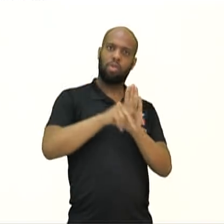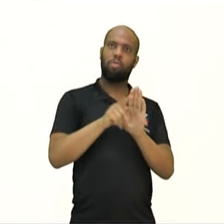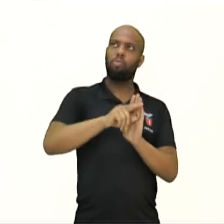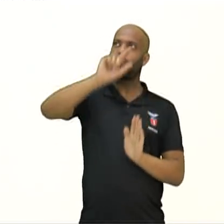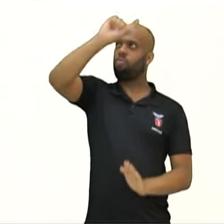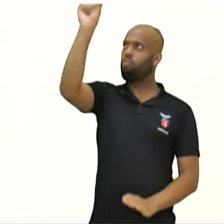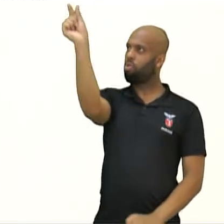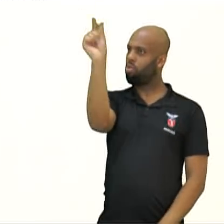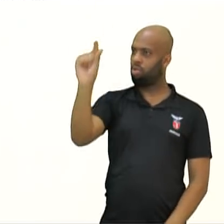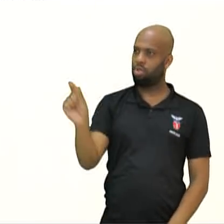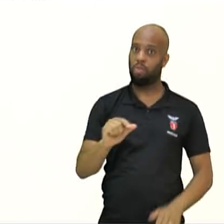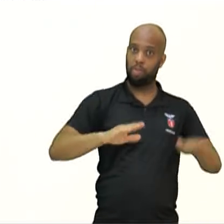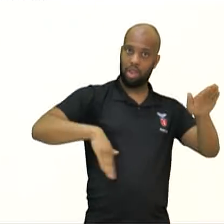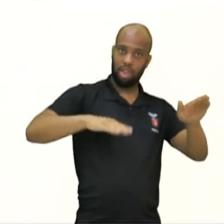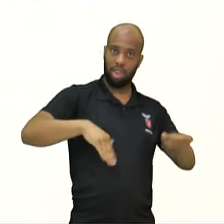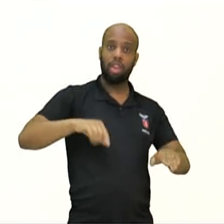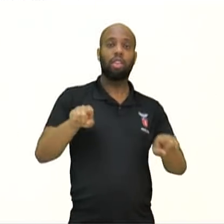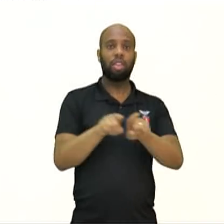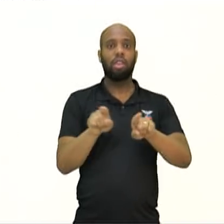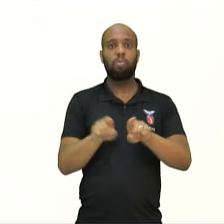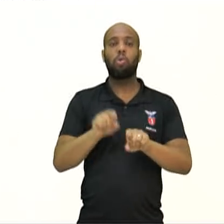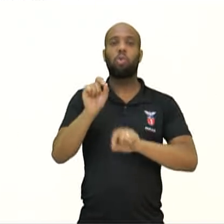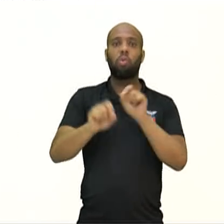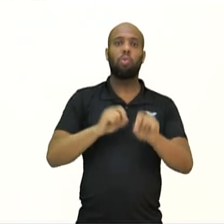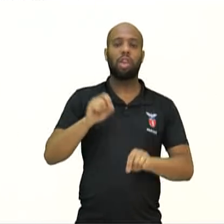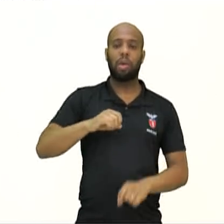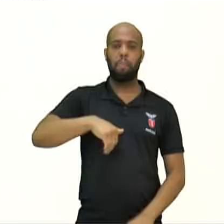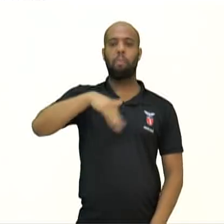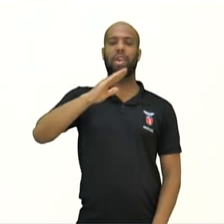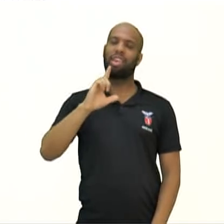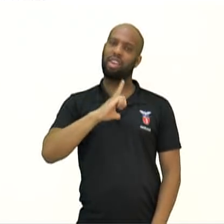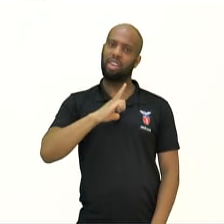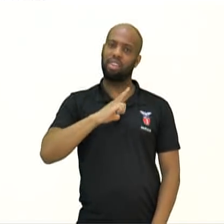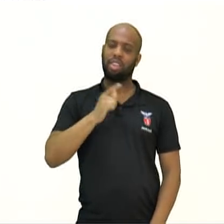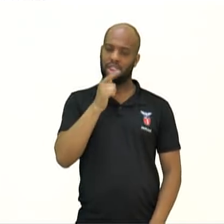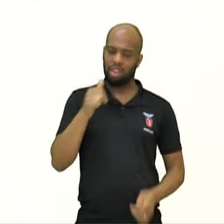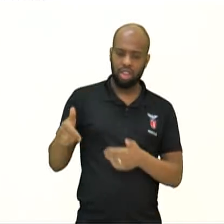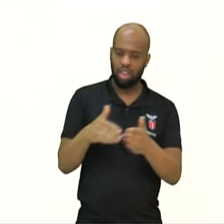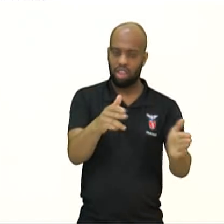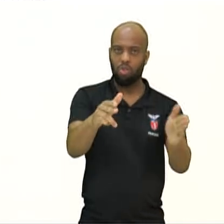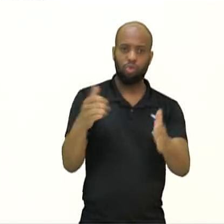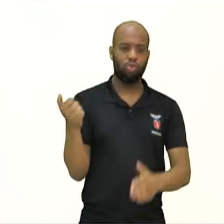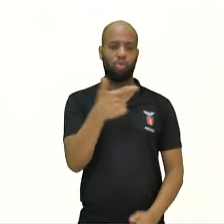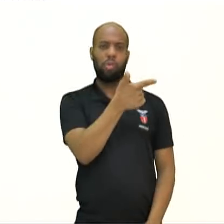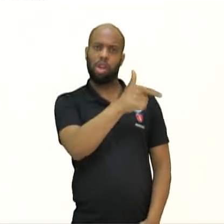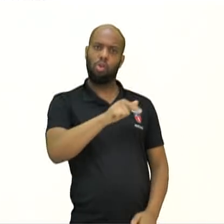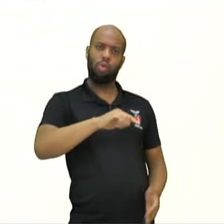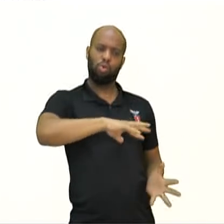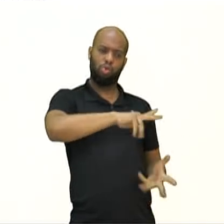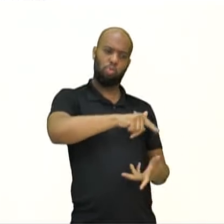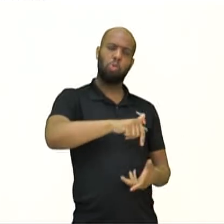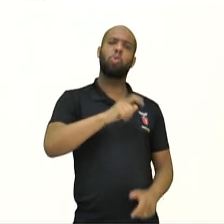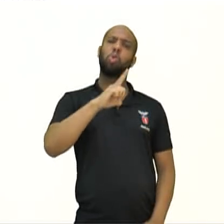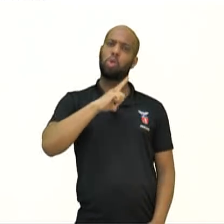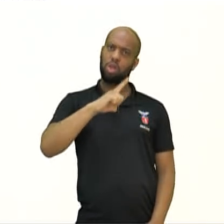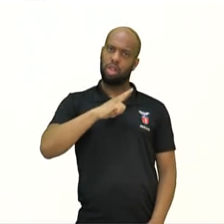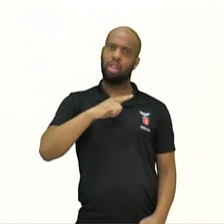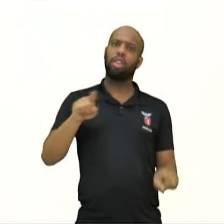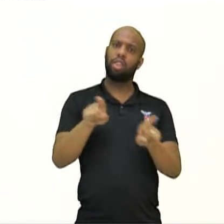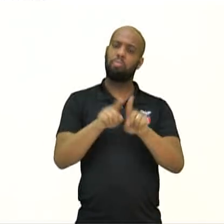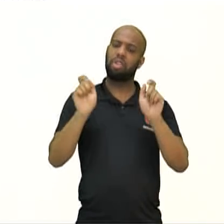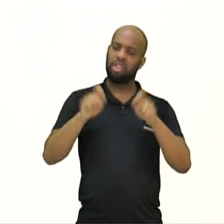É também o país que mais tem rios no mundo. Um cenário perfeito para navegar de